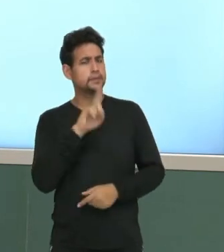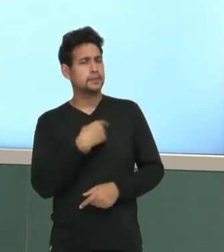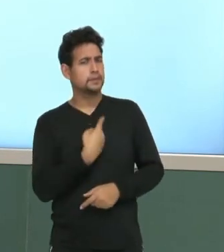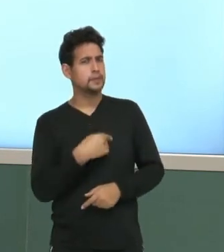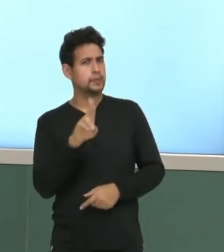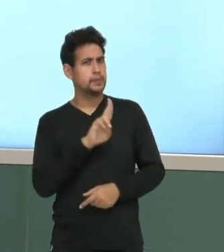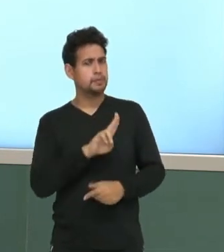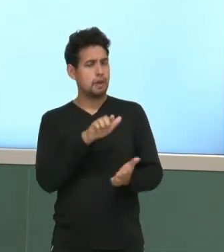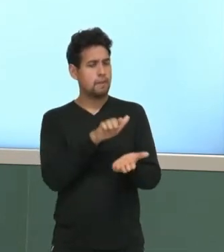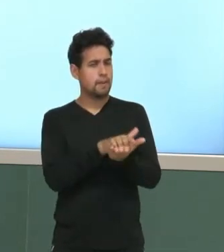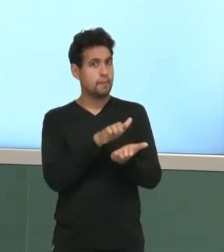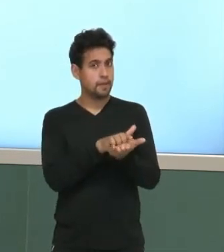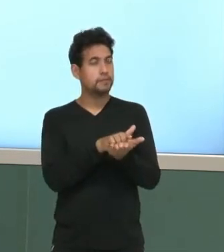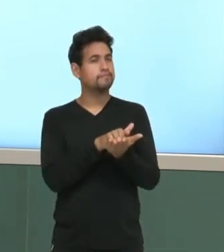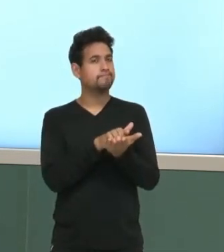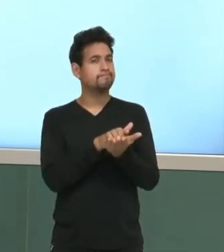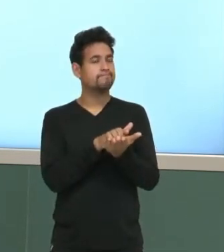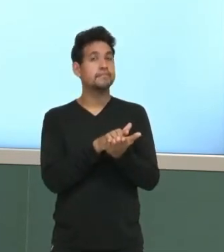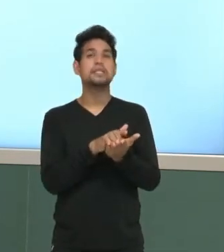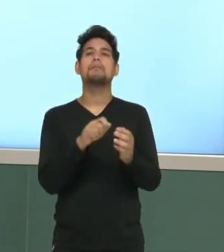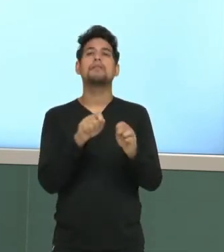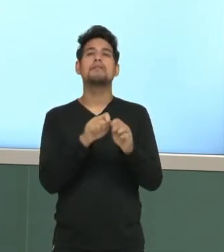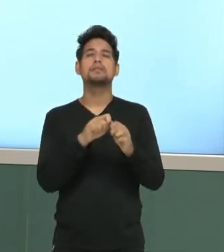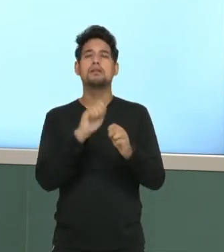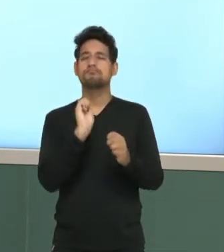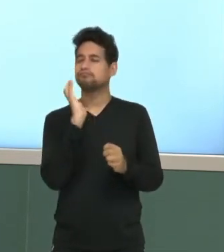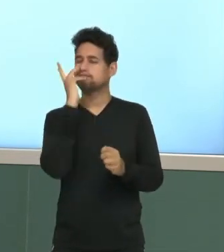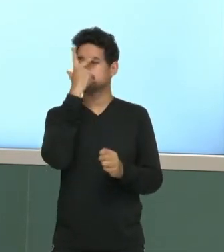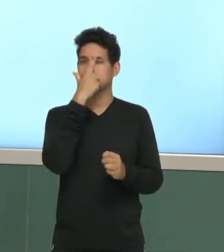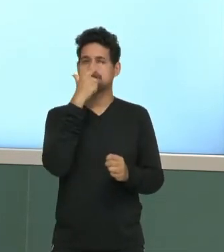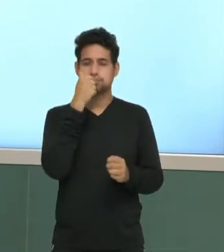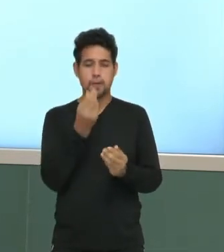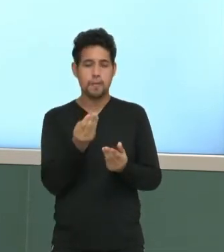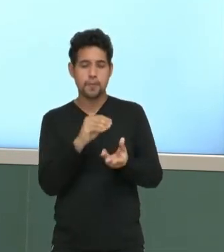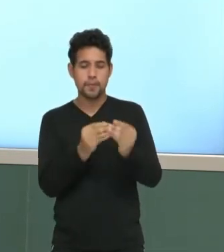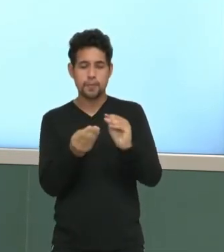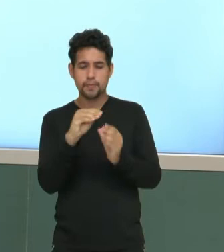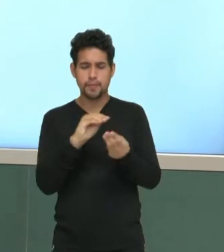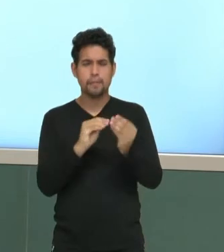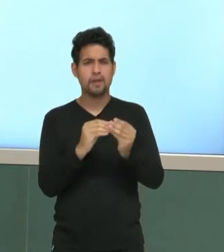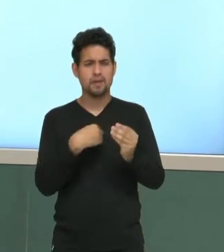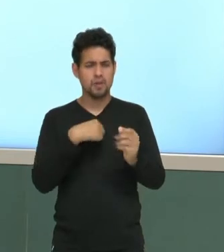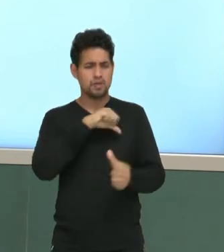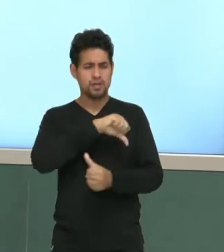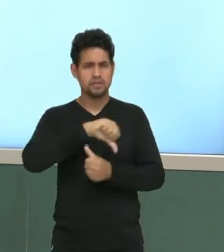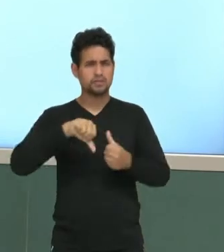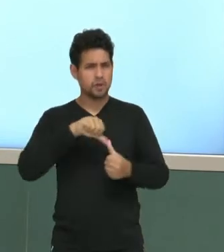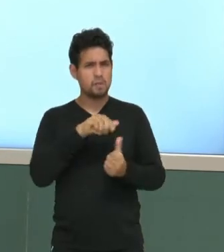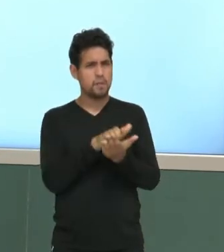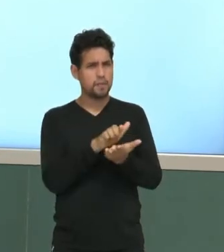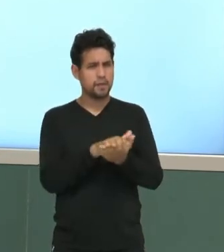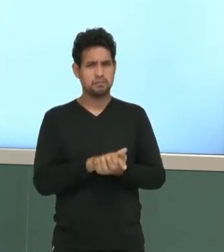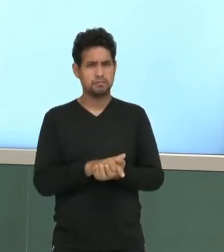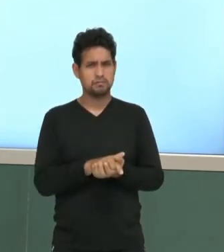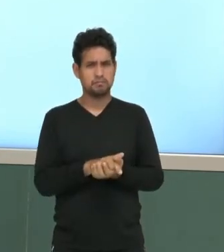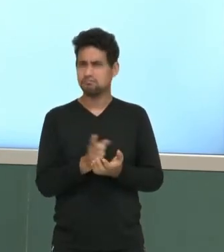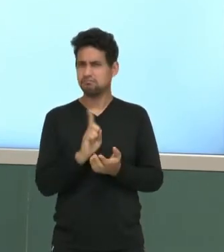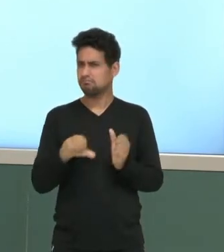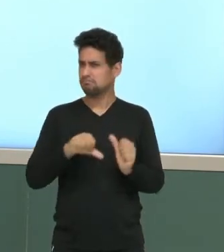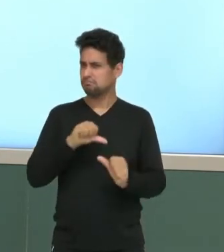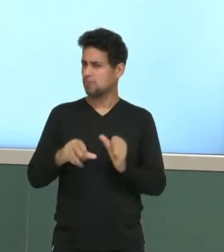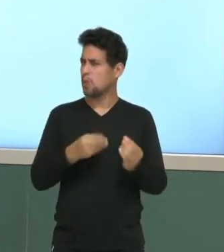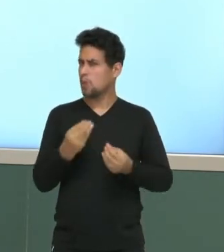esse papel, uma folha de papel, para fazer uma bela dobradura dessa, eu transformo esse papel? Não